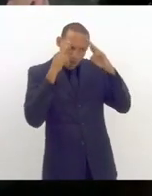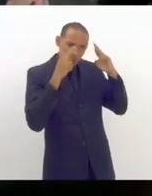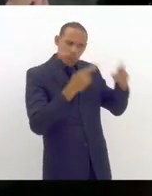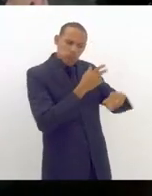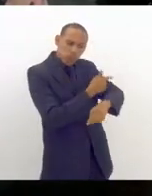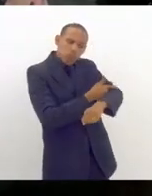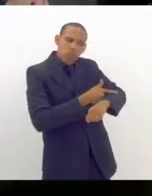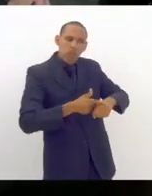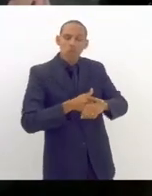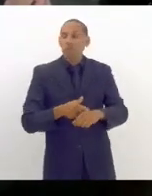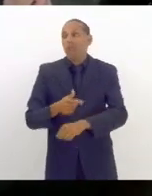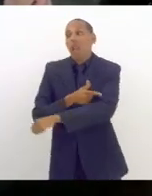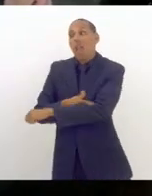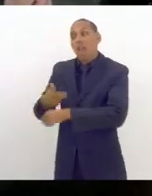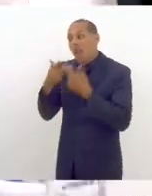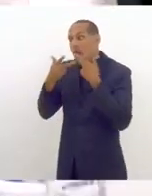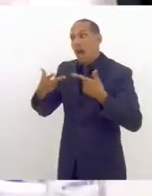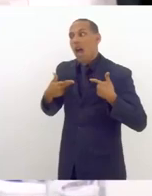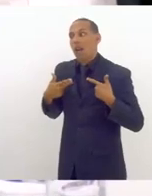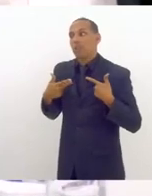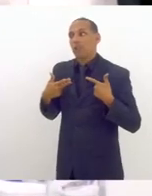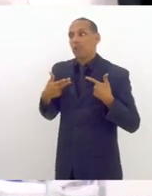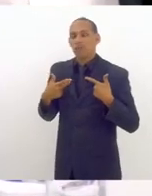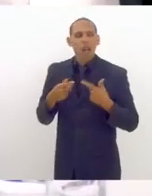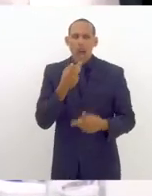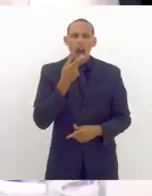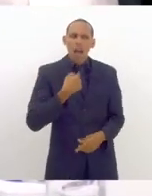respeito e com